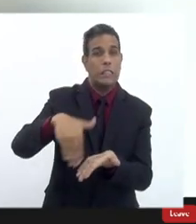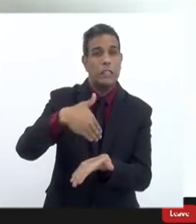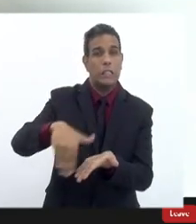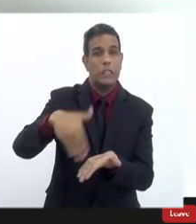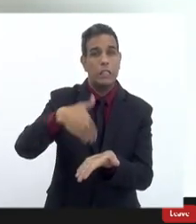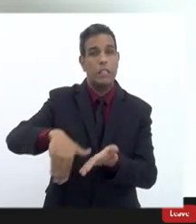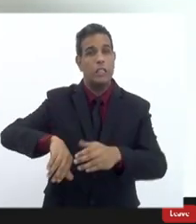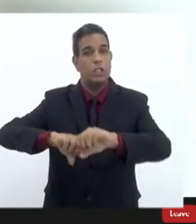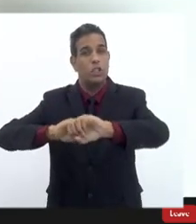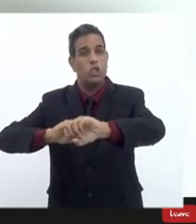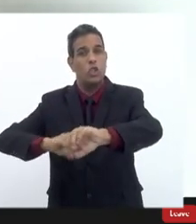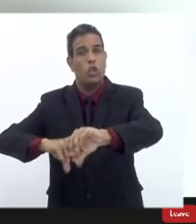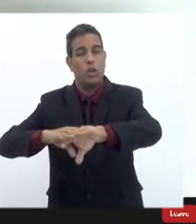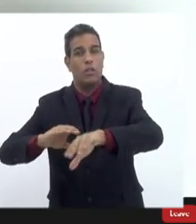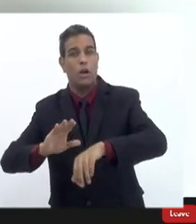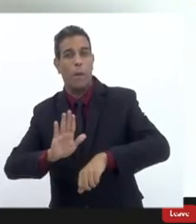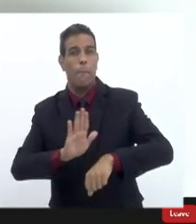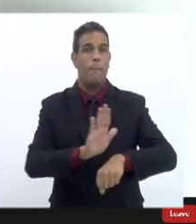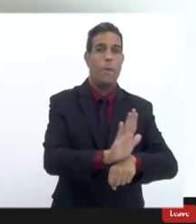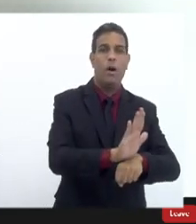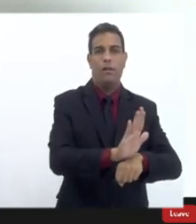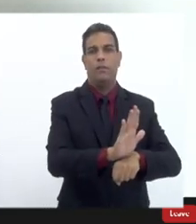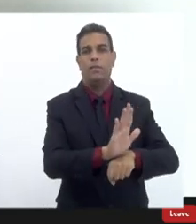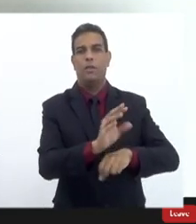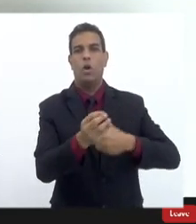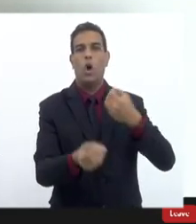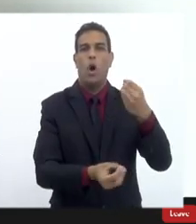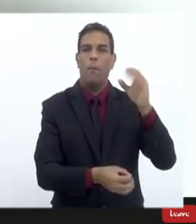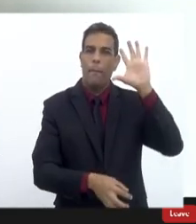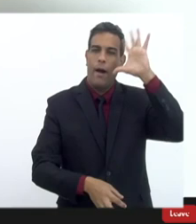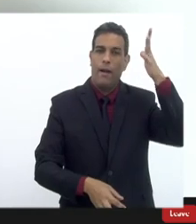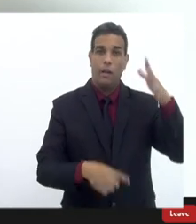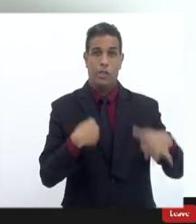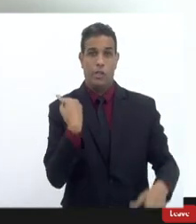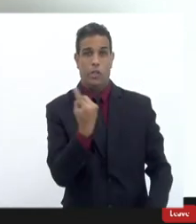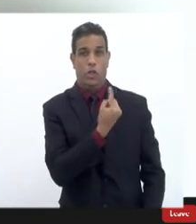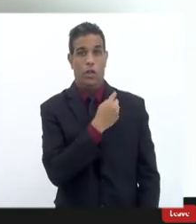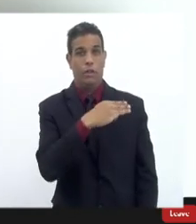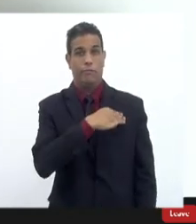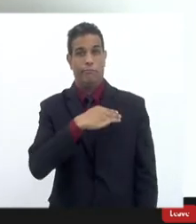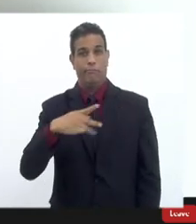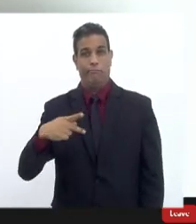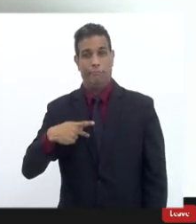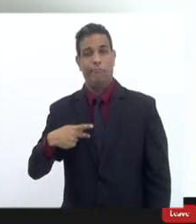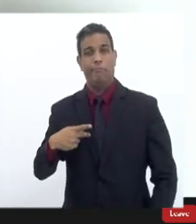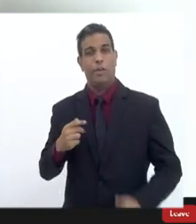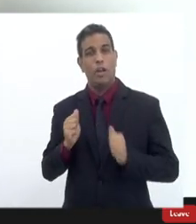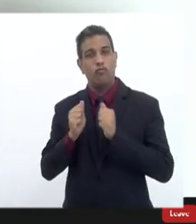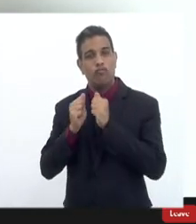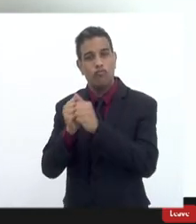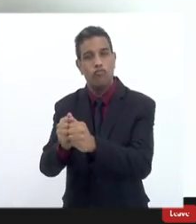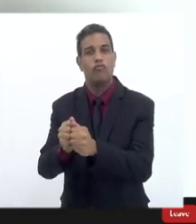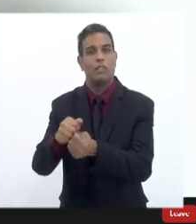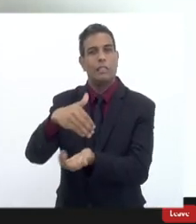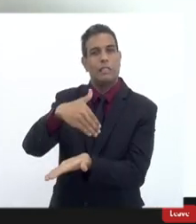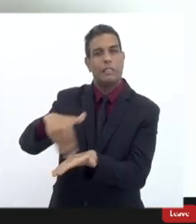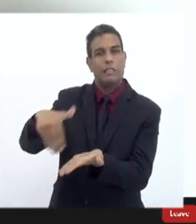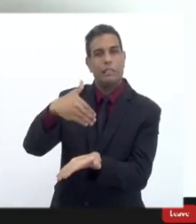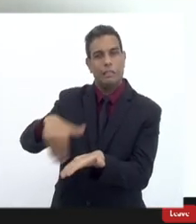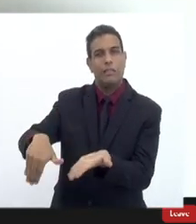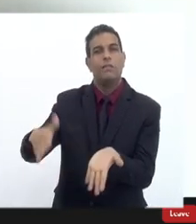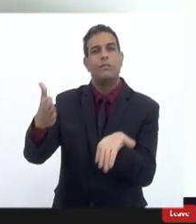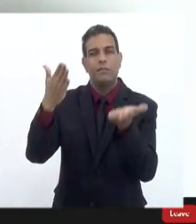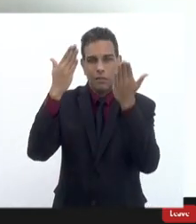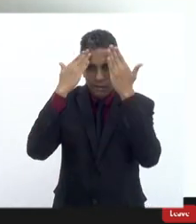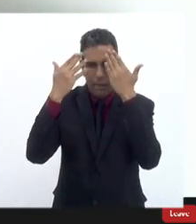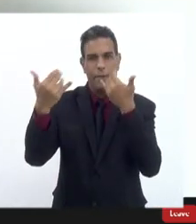Já estivemos, temos, né, estado com a SEDUC frequentemente, eu já conheci as informações que foram passadas